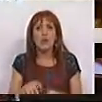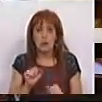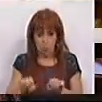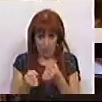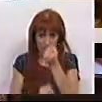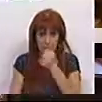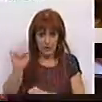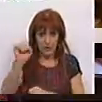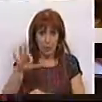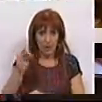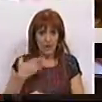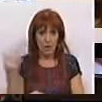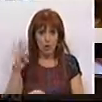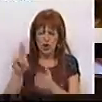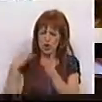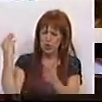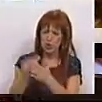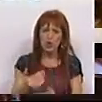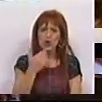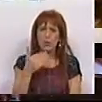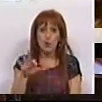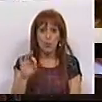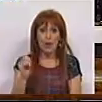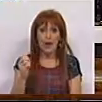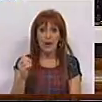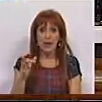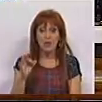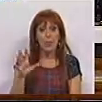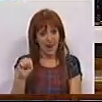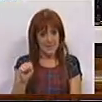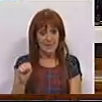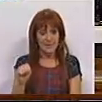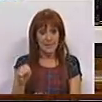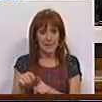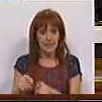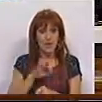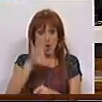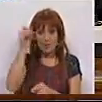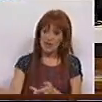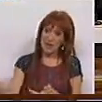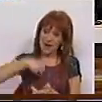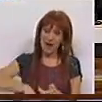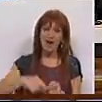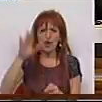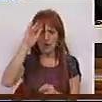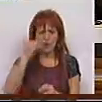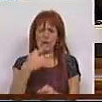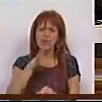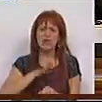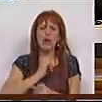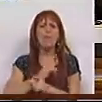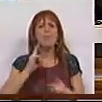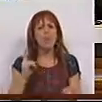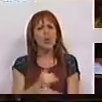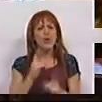seu partido e o PSD chumbaram o pedido do PSD, do PS, de trazer aqui o senhor ministro Crato para explicar